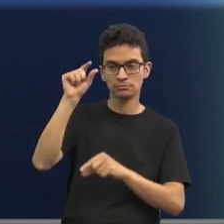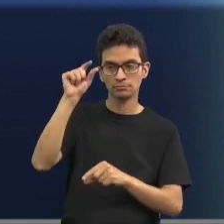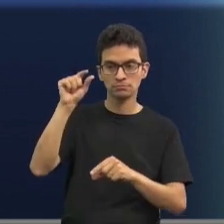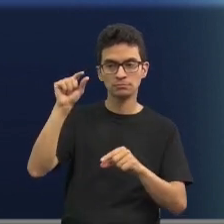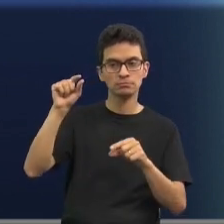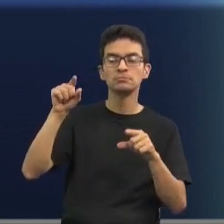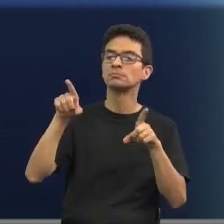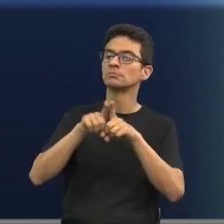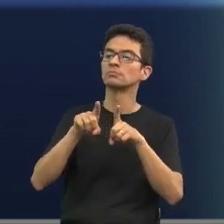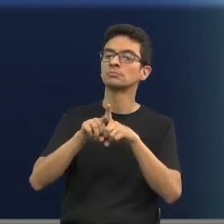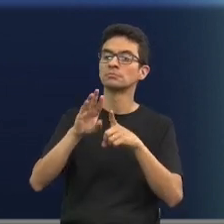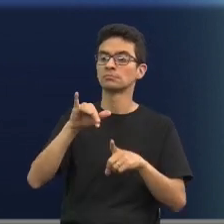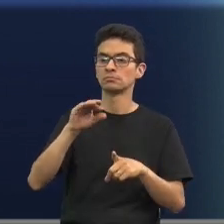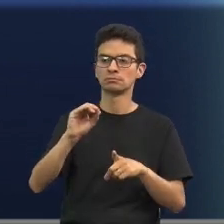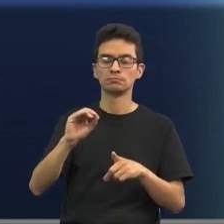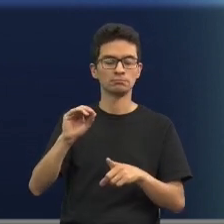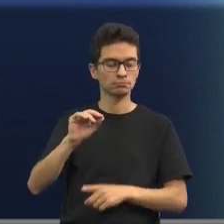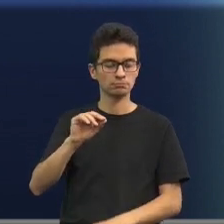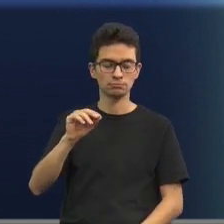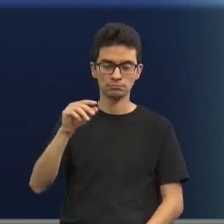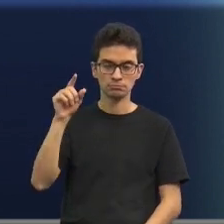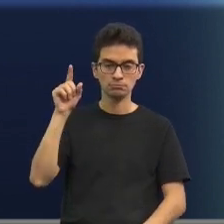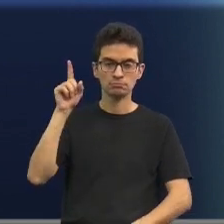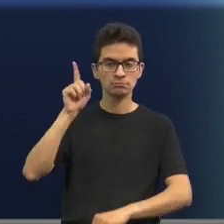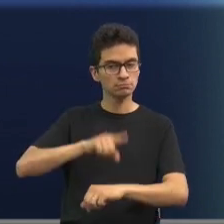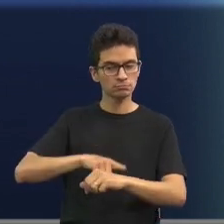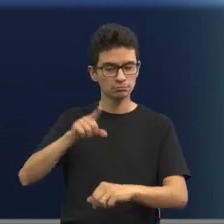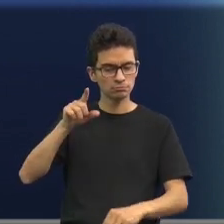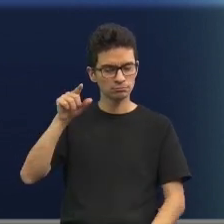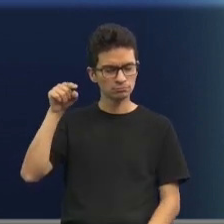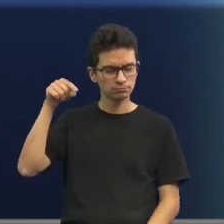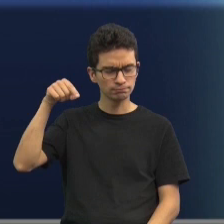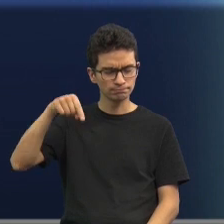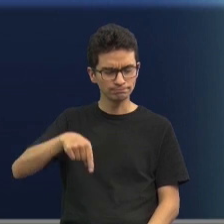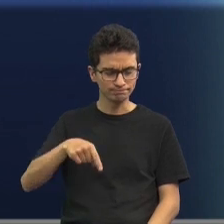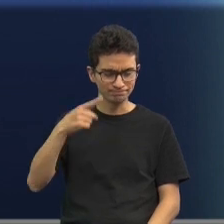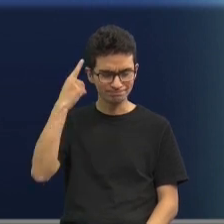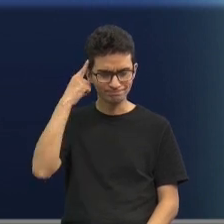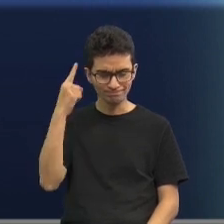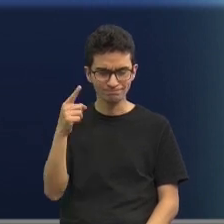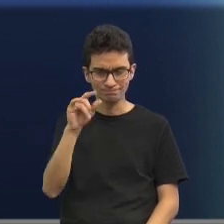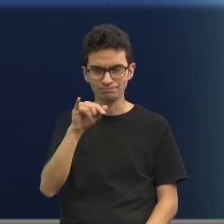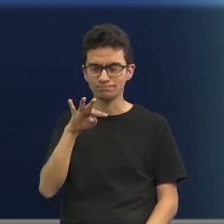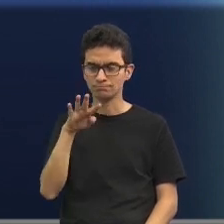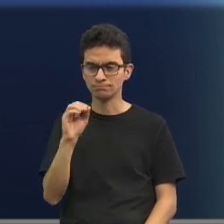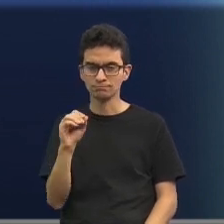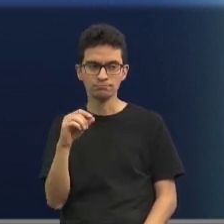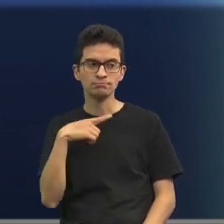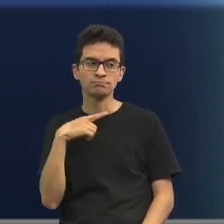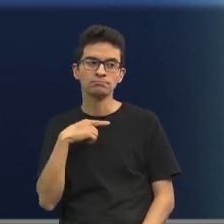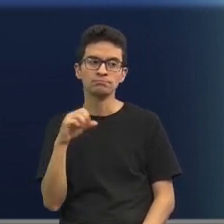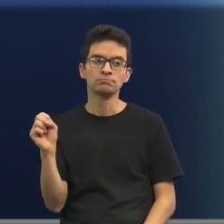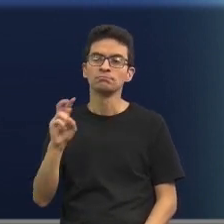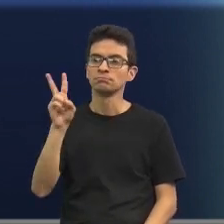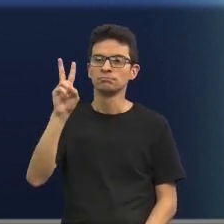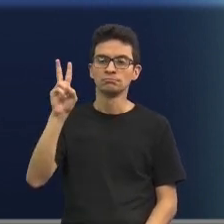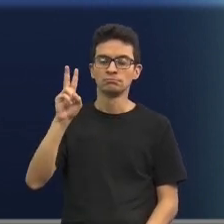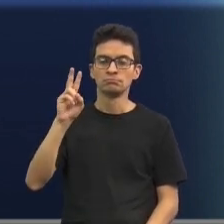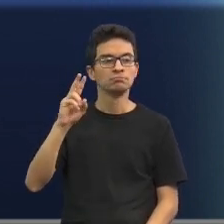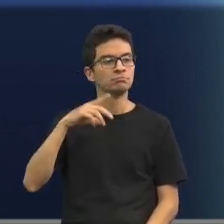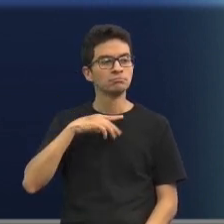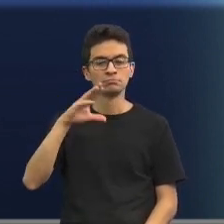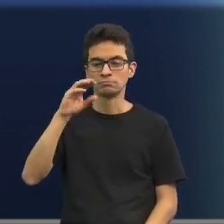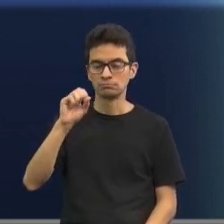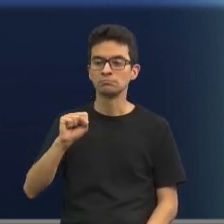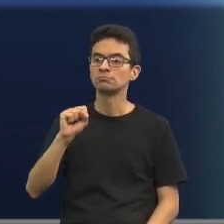e o ângulo de impacto uma tabela com valores de ângulos sendo conselho